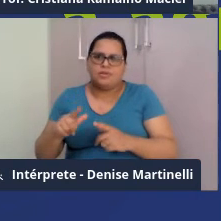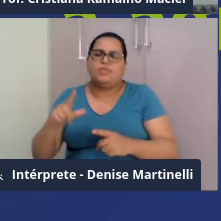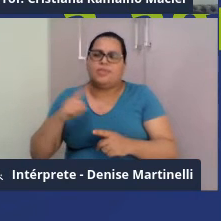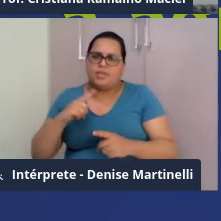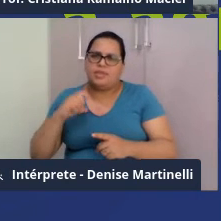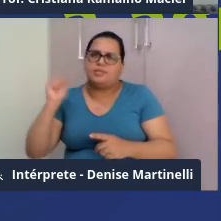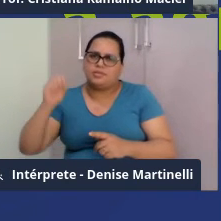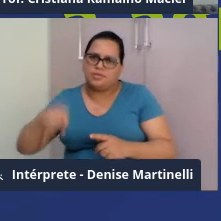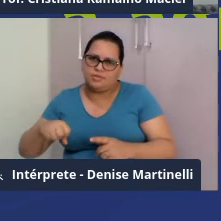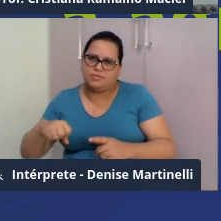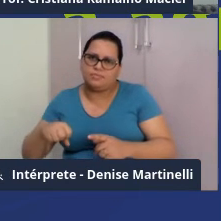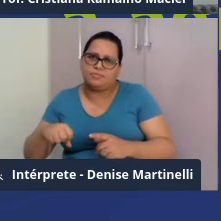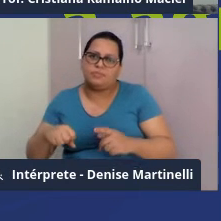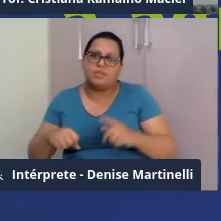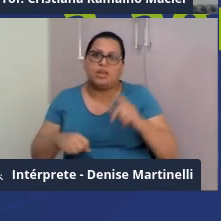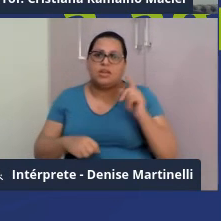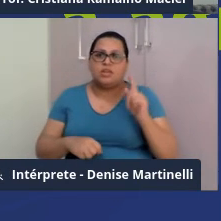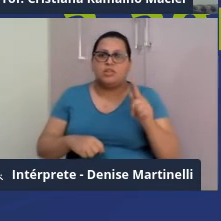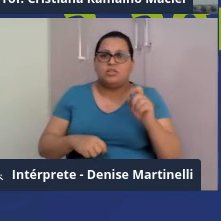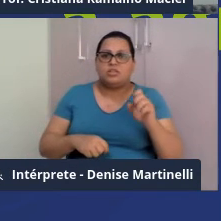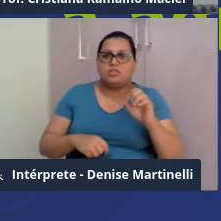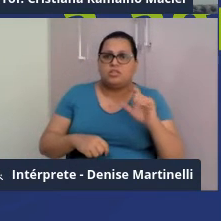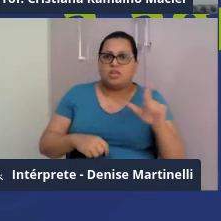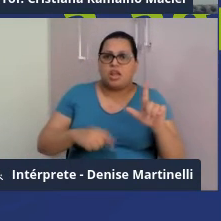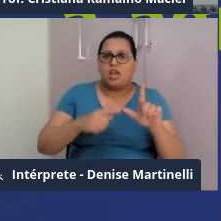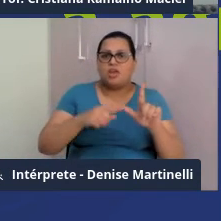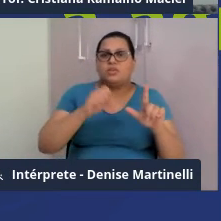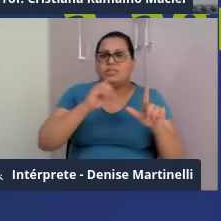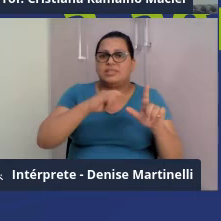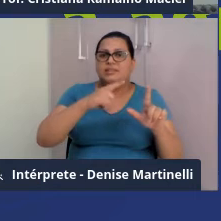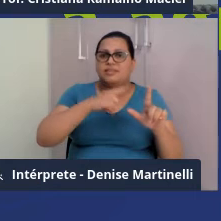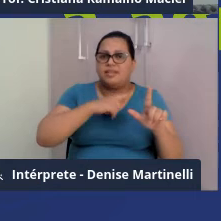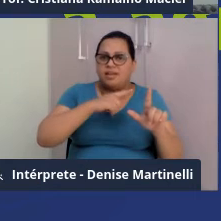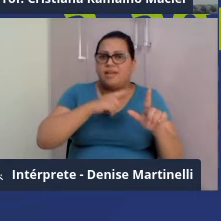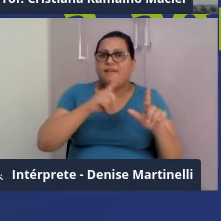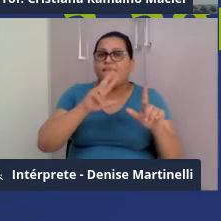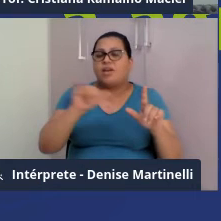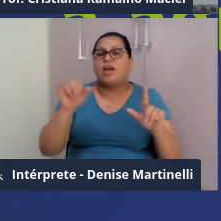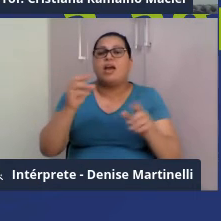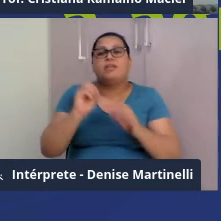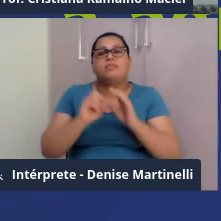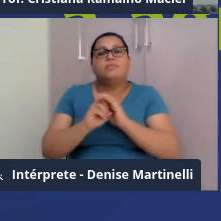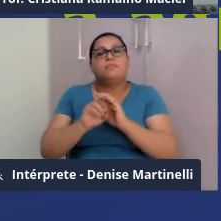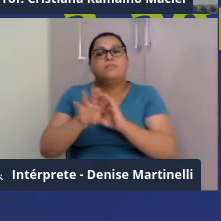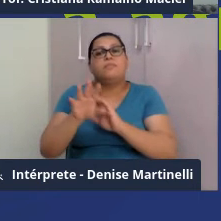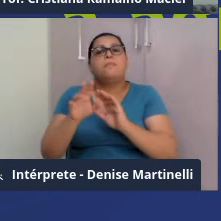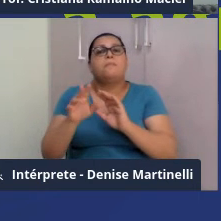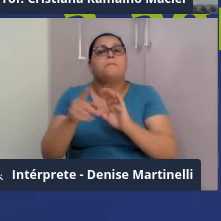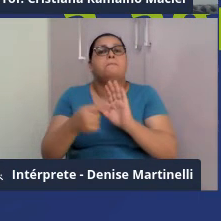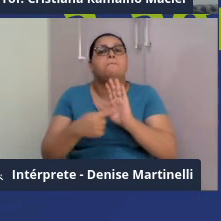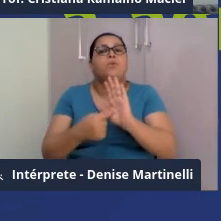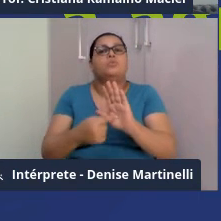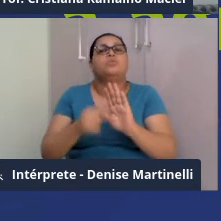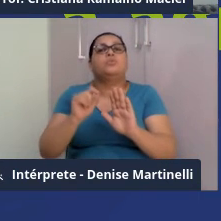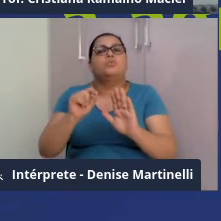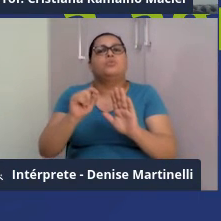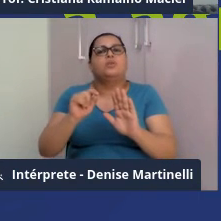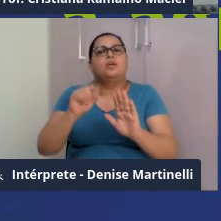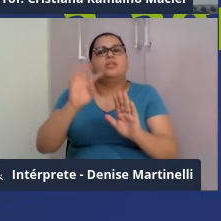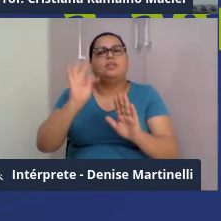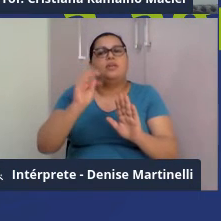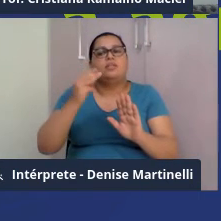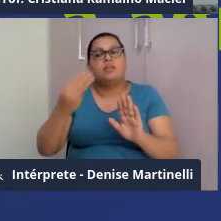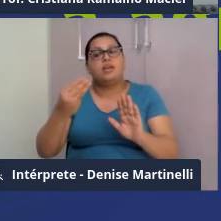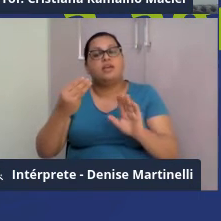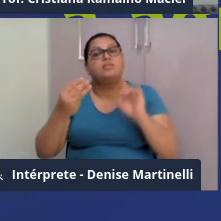ela tiver amilase, vai aparecer a bandinha. Então, P3 corresponde à amilase.